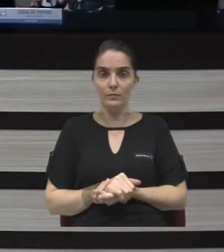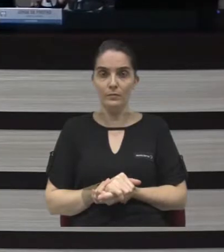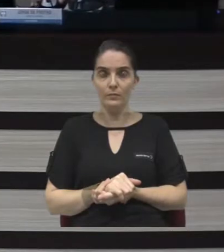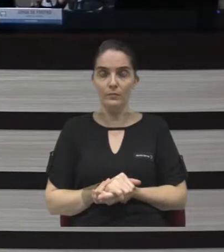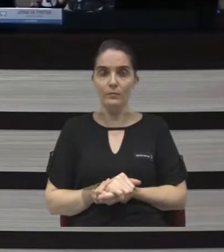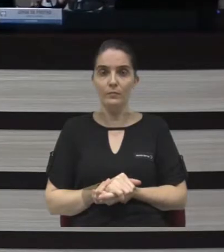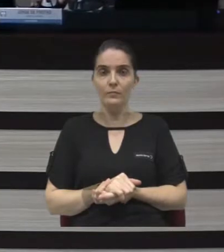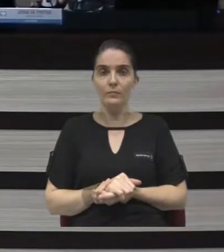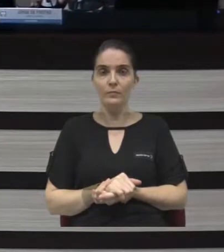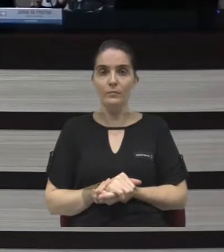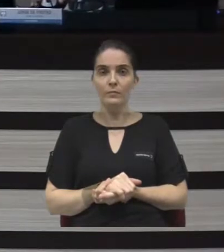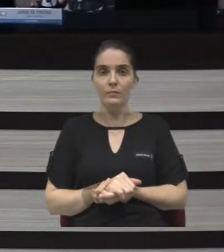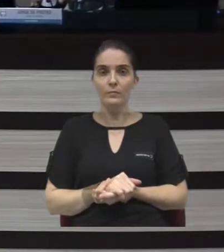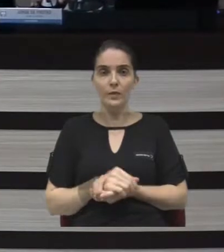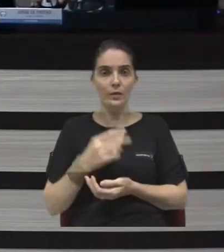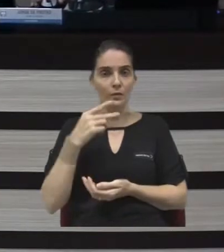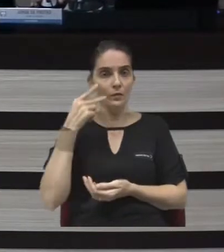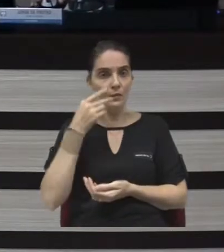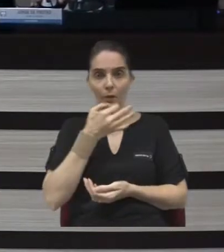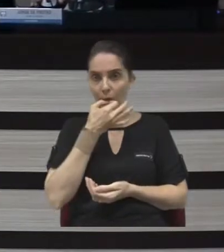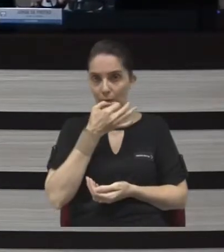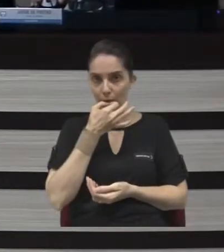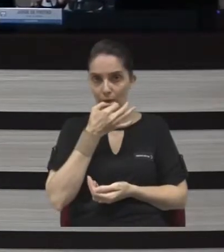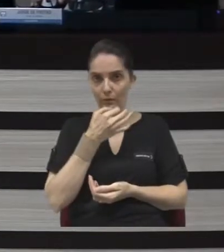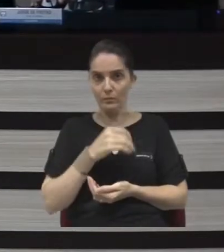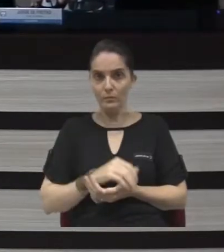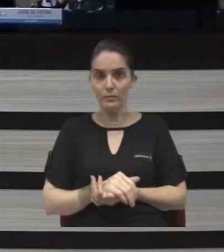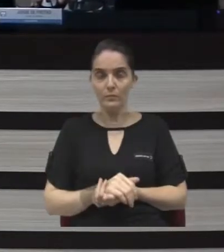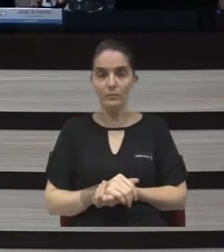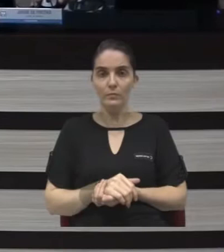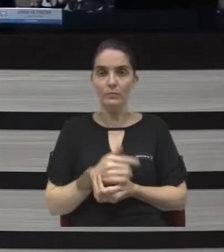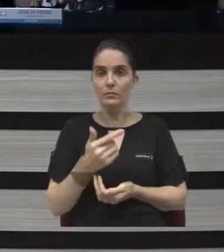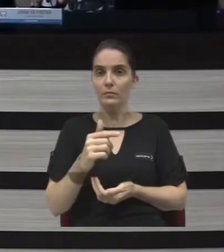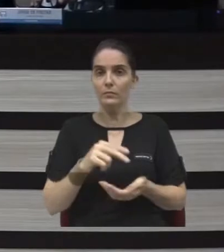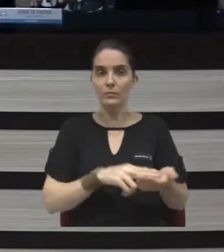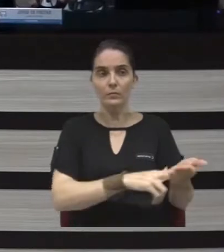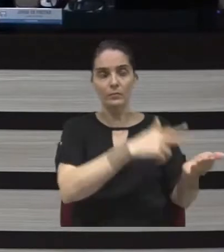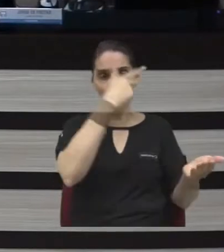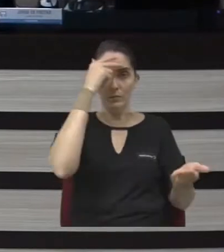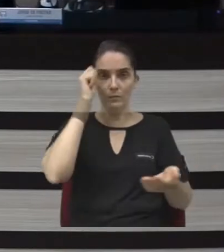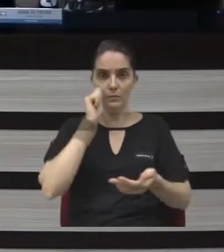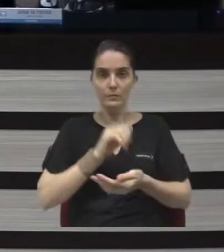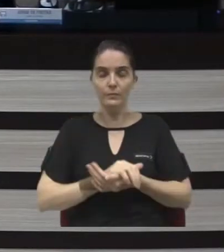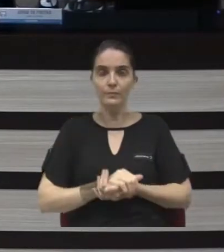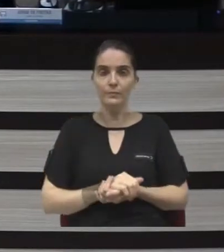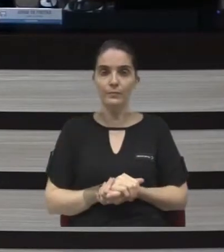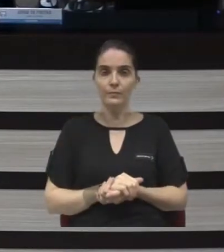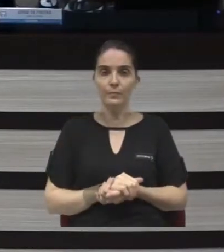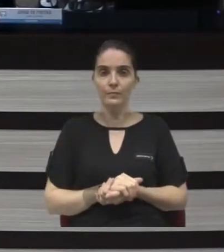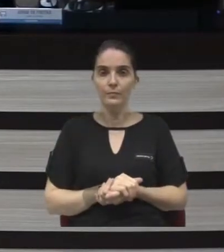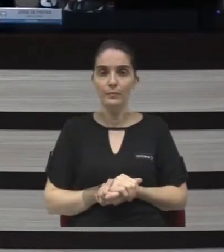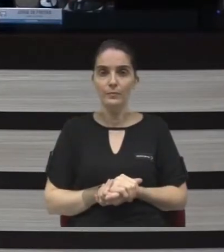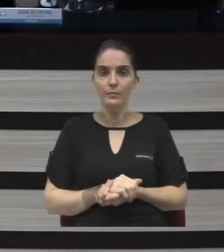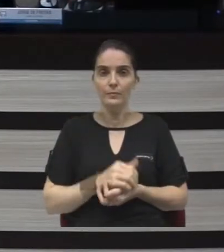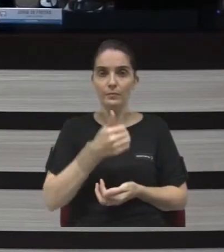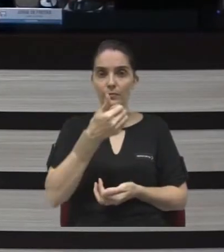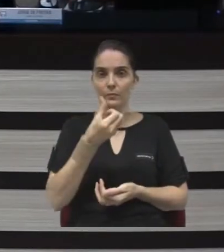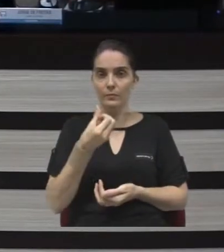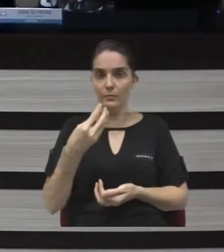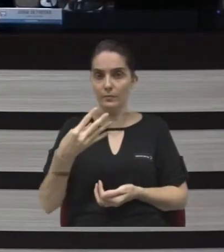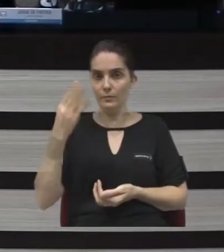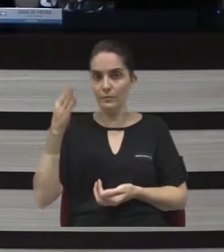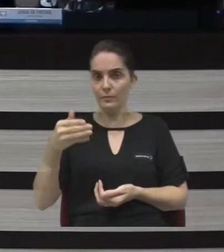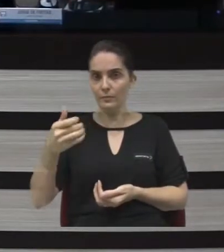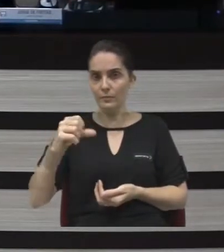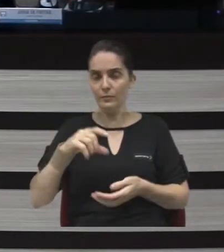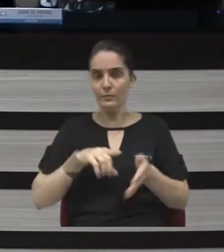Algum vereador deseja discutir o requerimento? Não havendo, será encaminhado ao Executivo. Requerimento 64/2019 requer